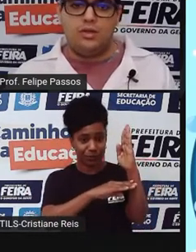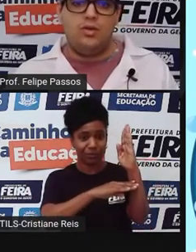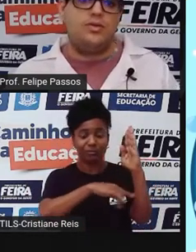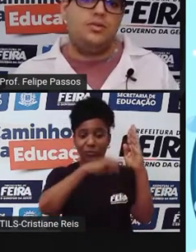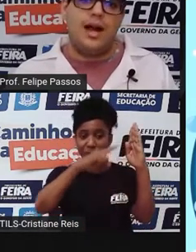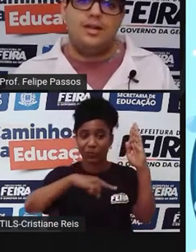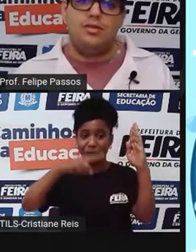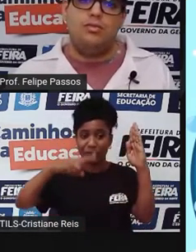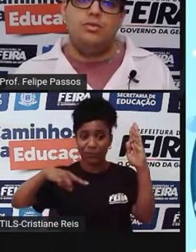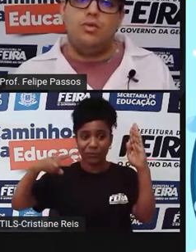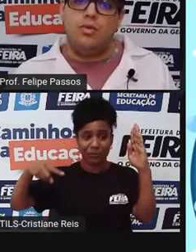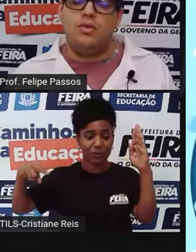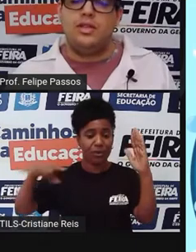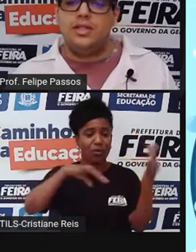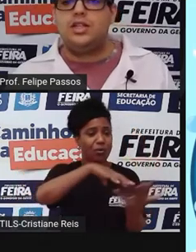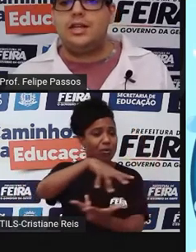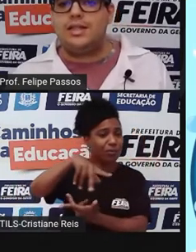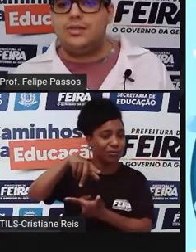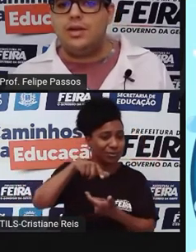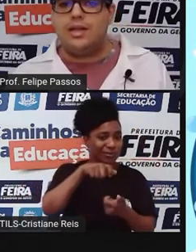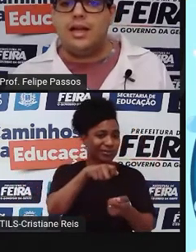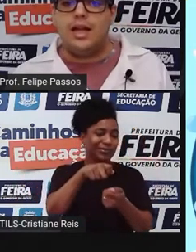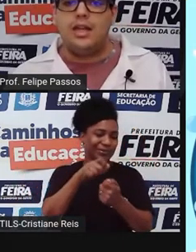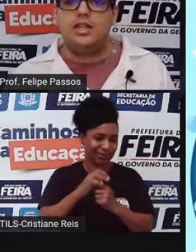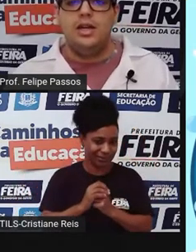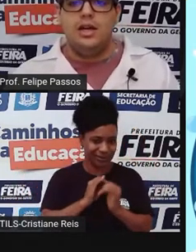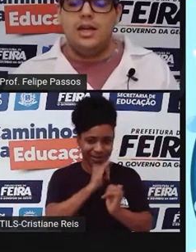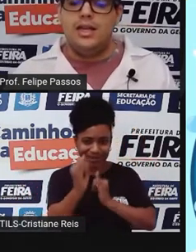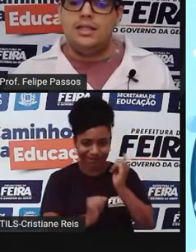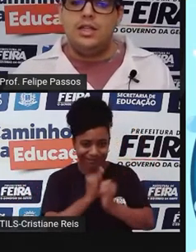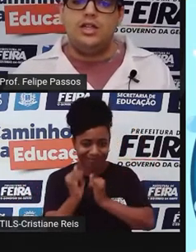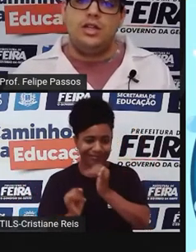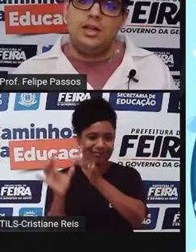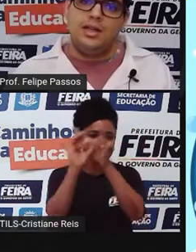todo. Em todos os lugares do mundo onde existe acesso à internet,